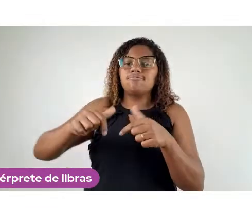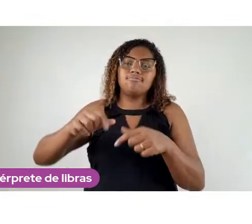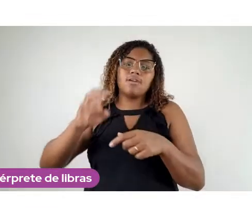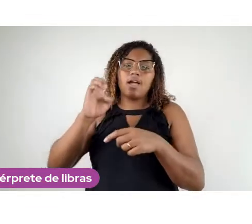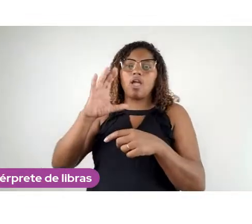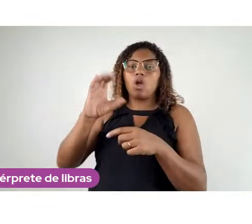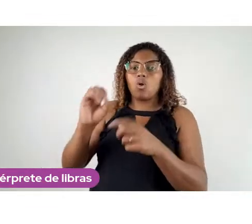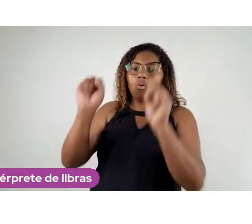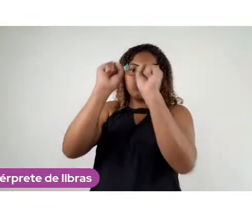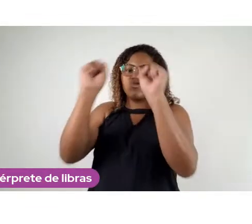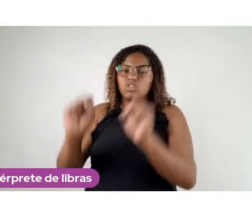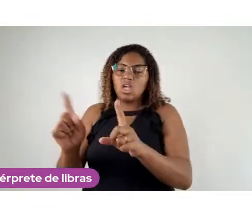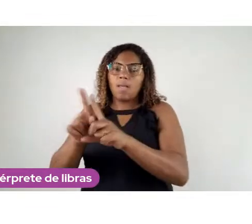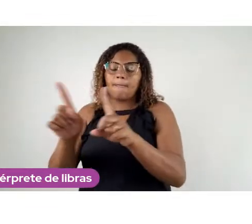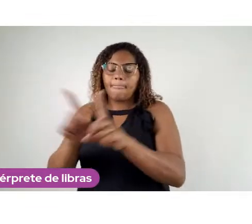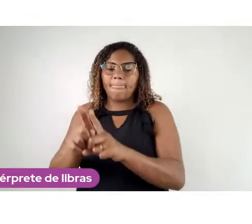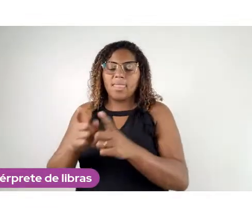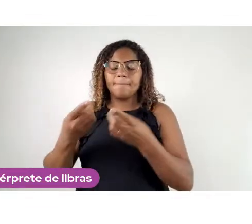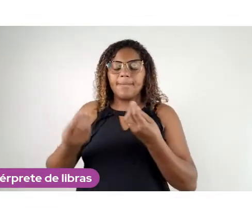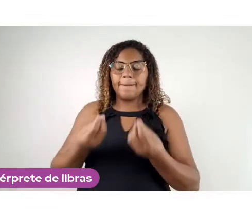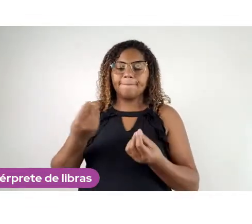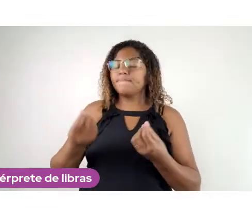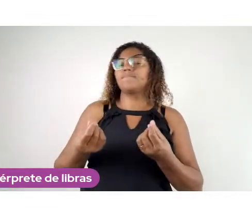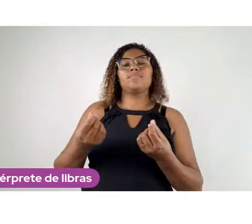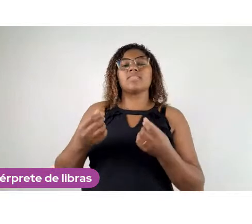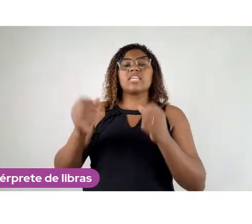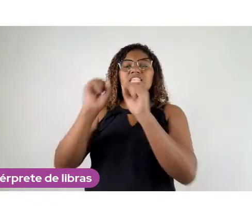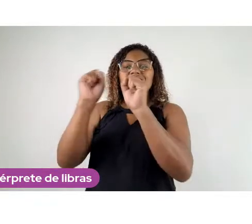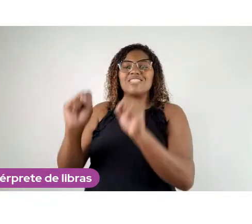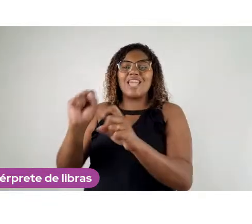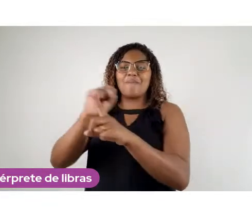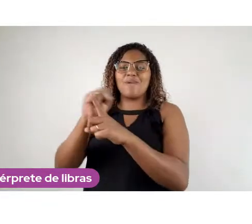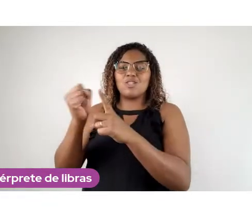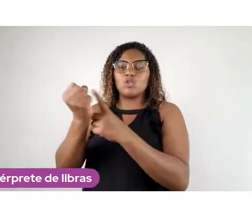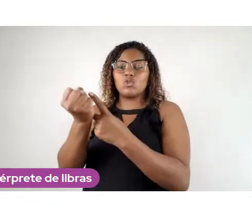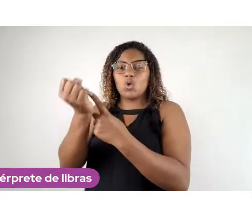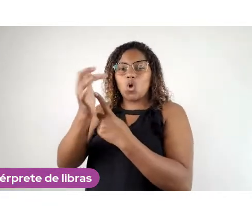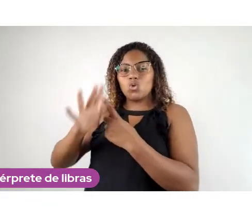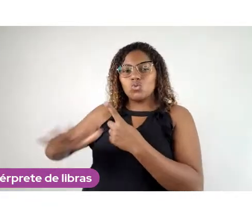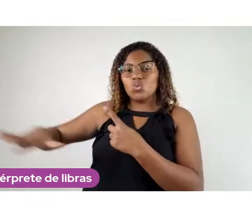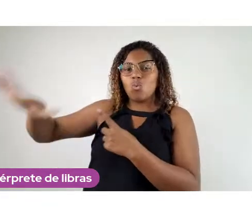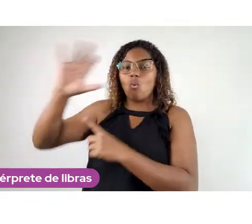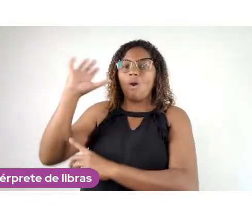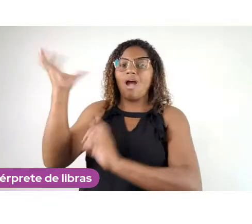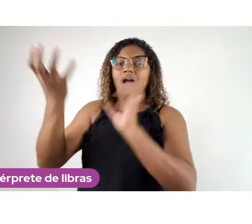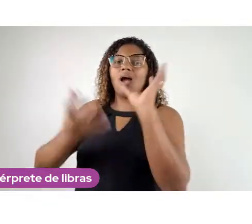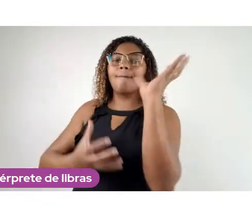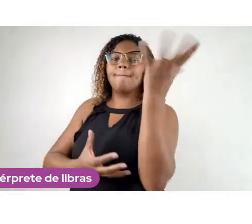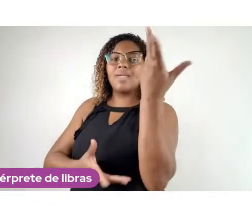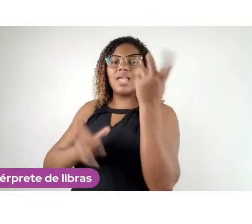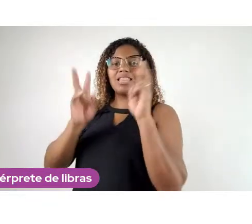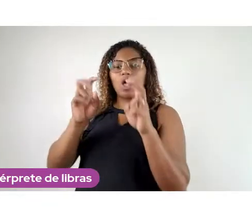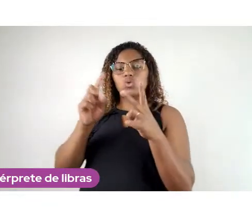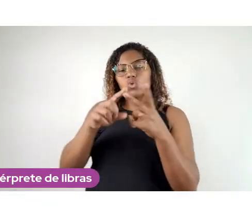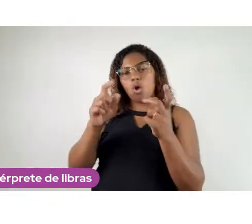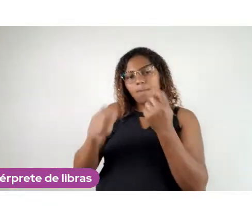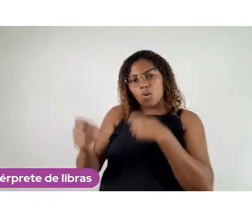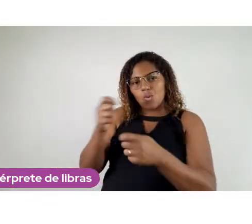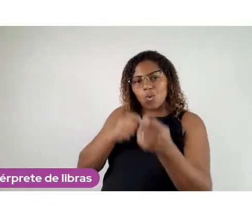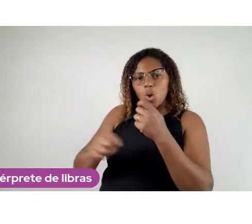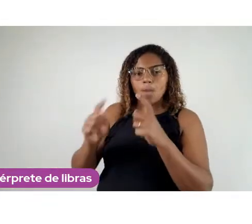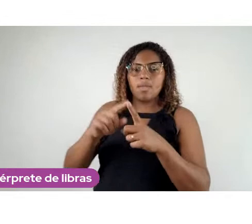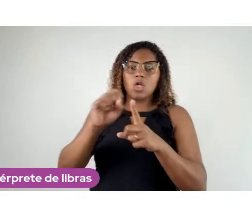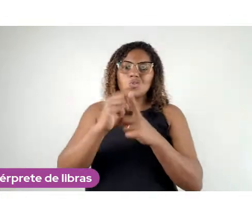também no que a gente chama de sistemas socioambientais, ou seja, entra a economia, entra a sociedade e